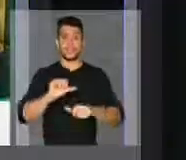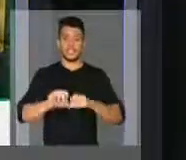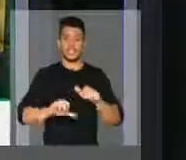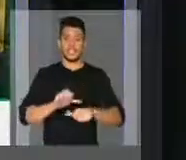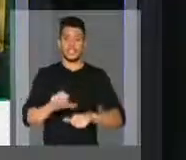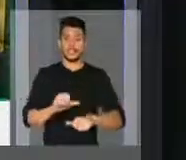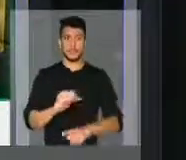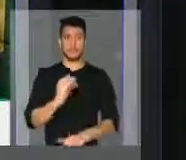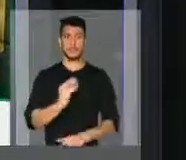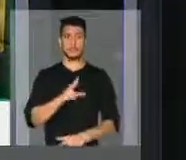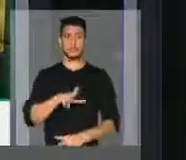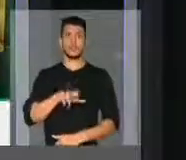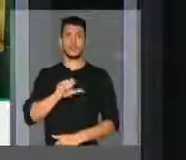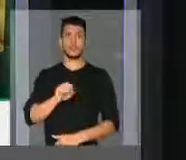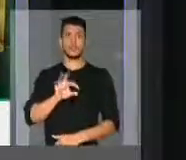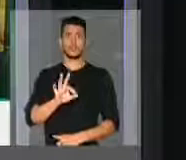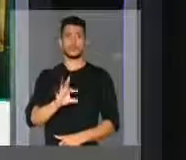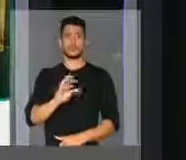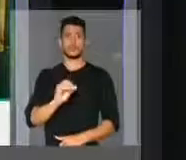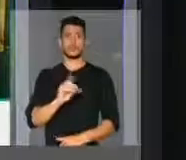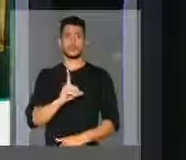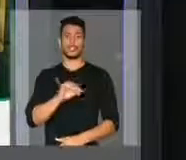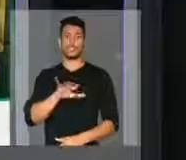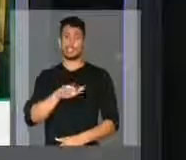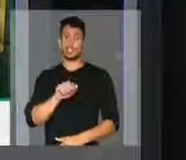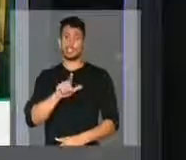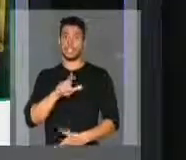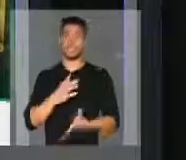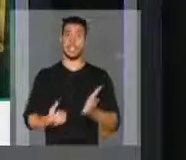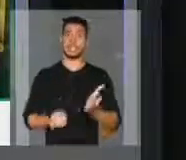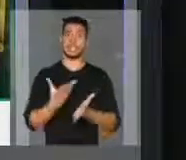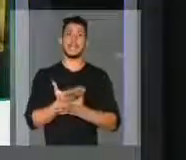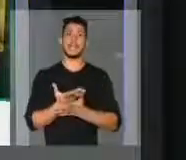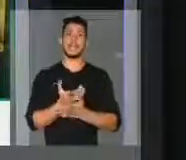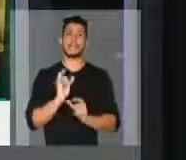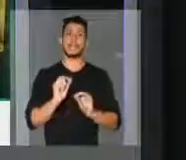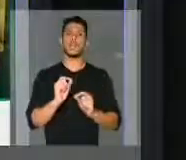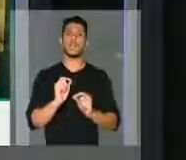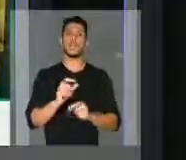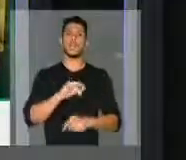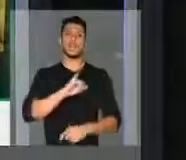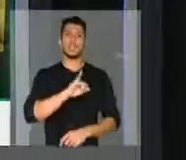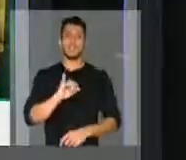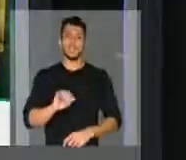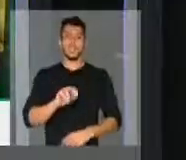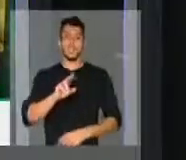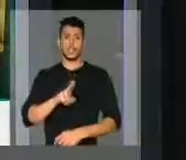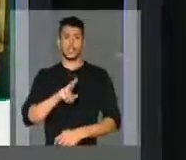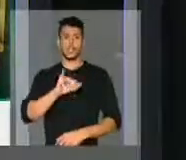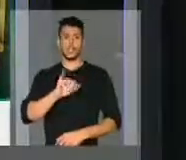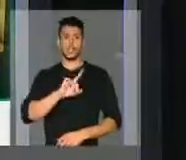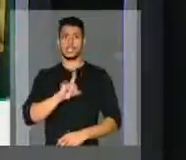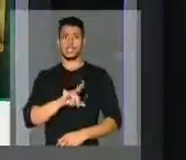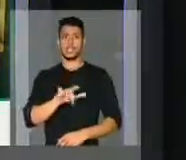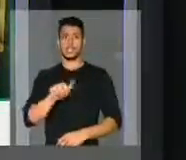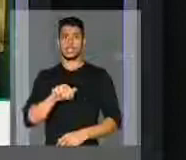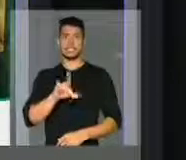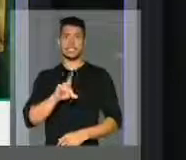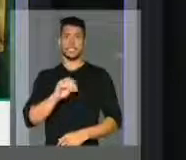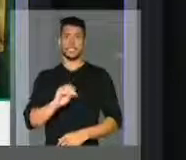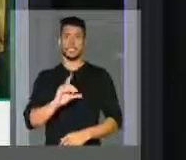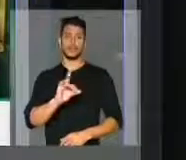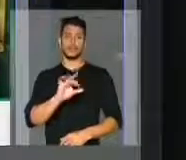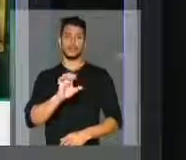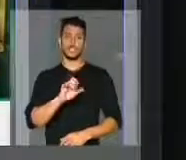de custódia em juizados de instrução. Ou seja, o cara